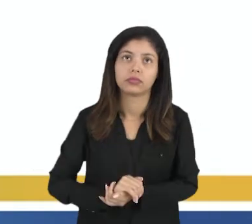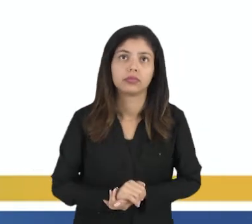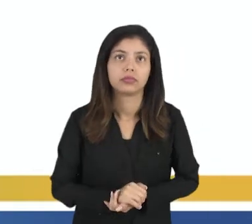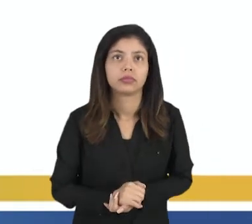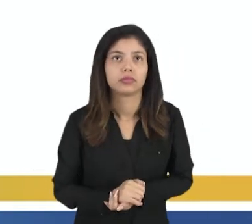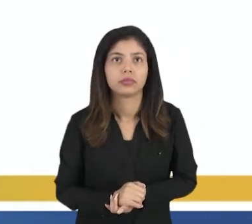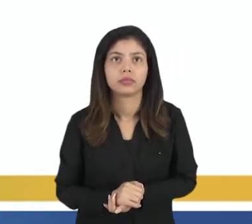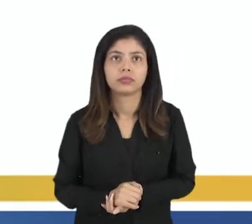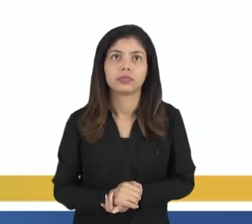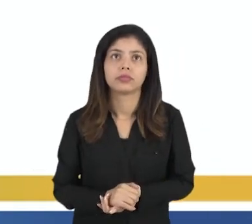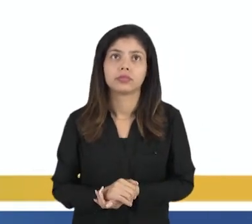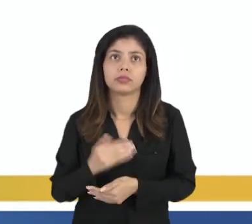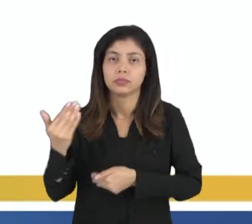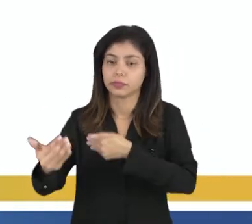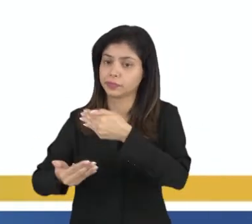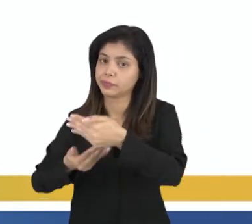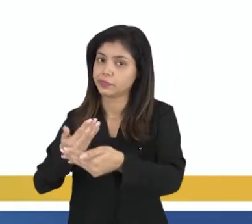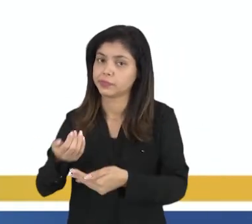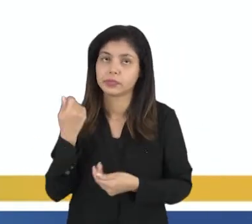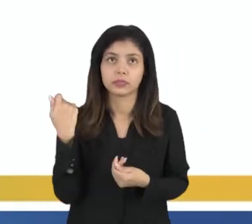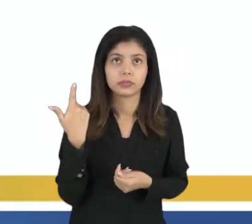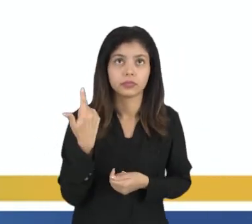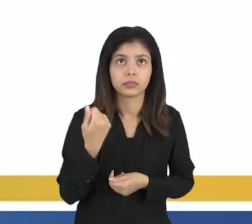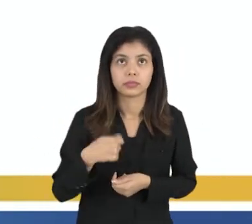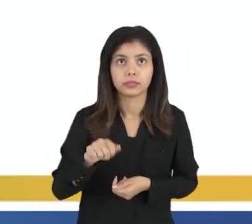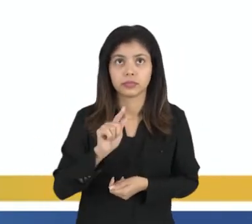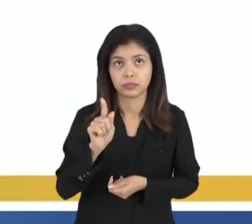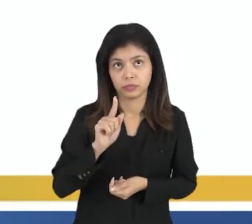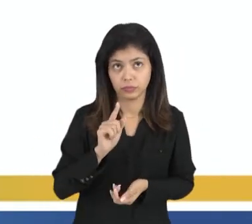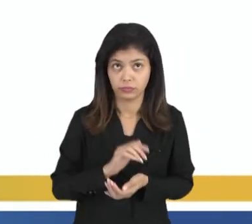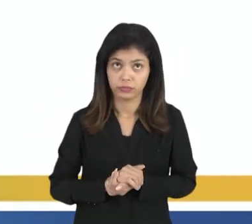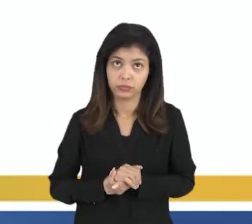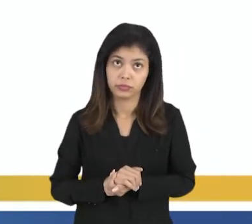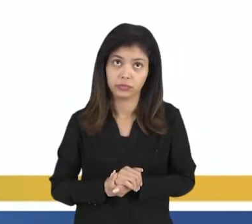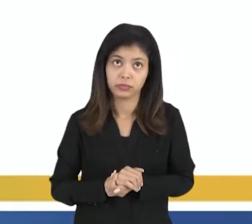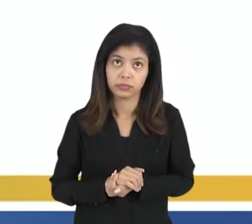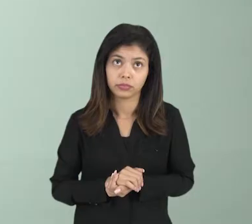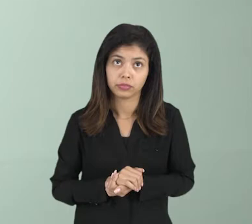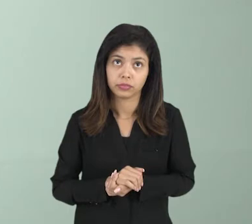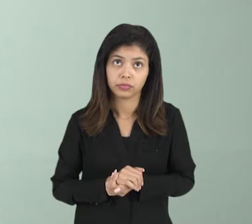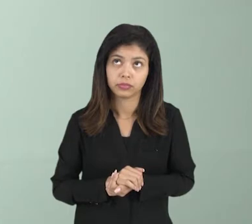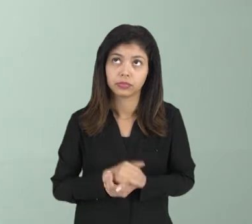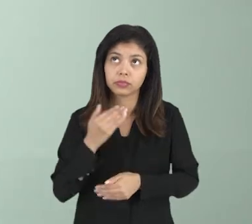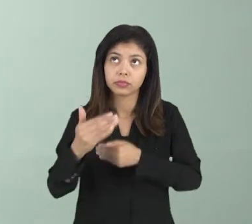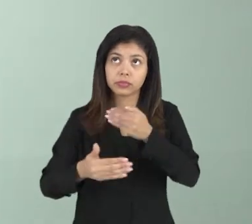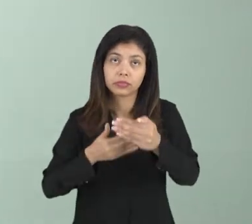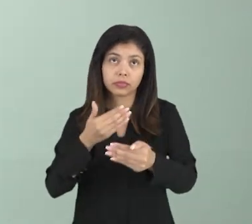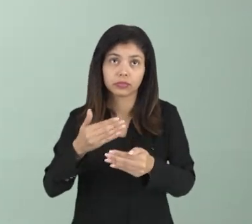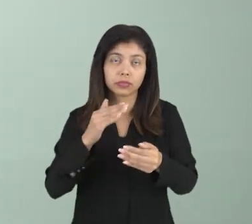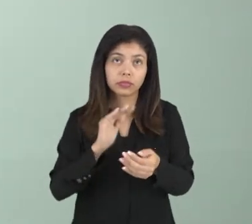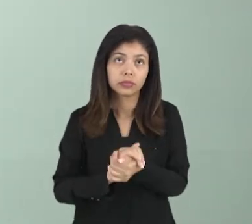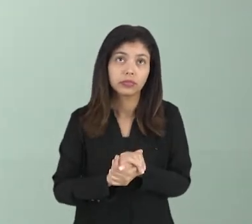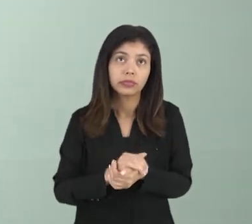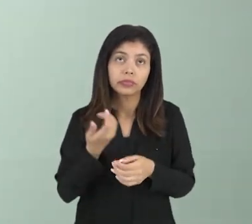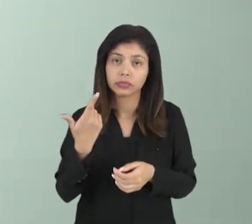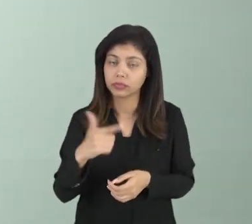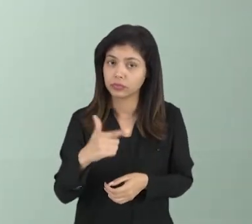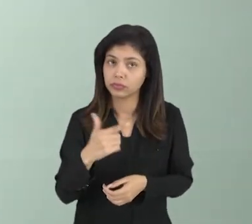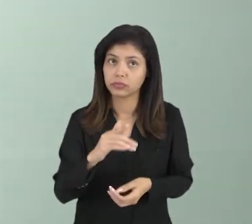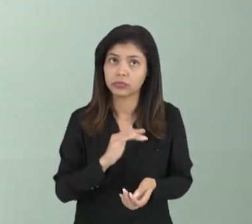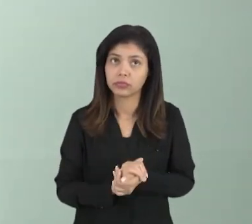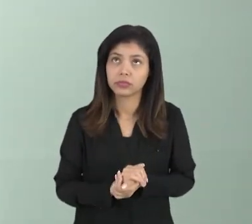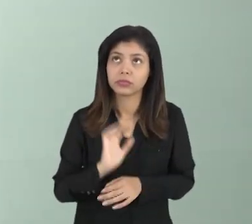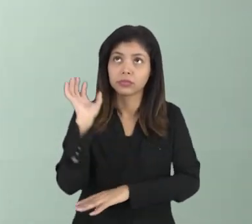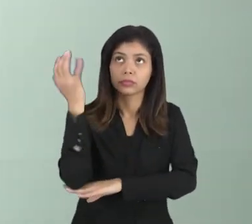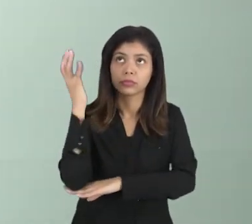irreversíveis? O reversível, ele não existe, coloca aqui para mim, ele não existe O processo reversível, ele não existe